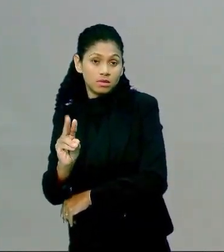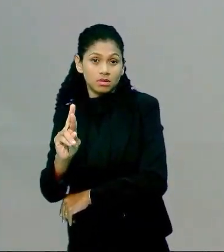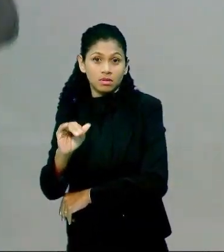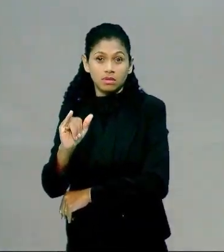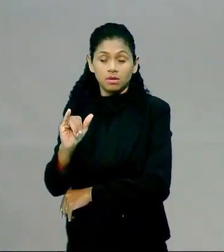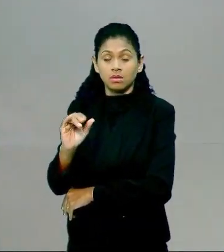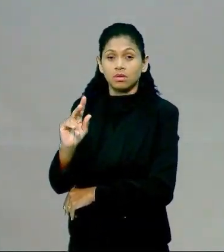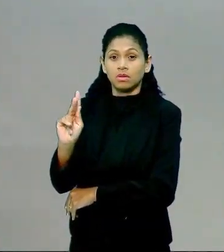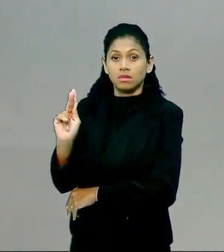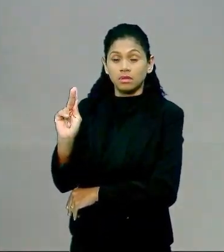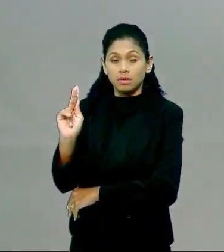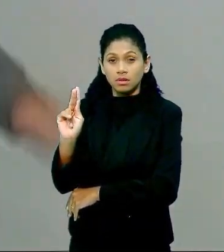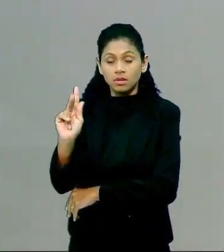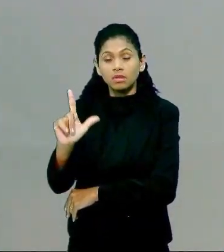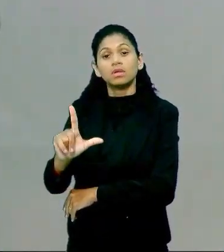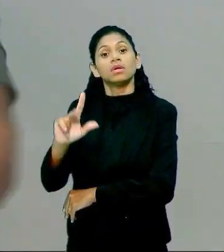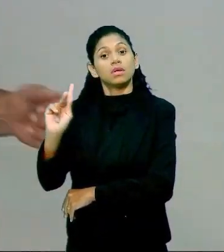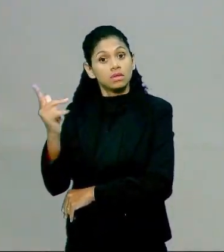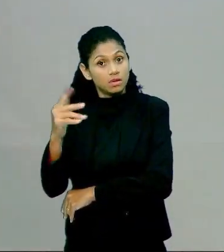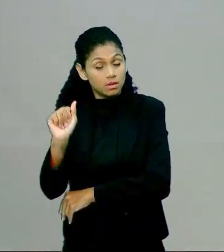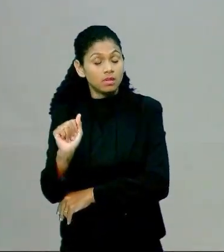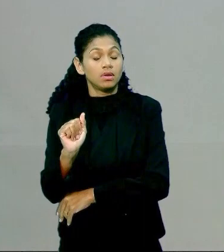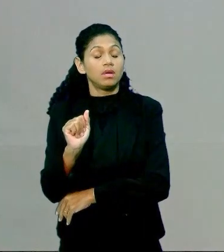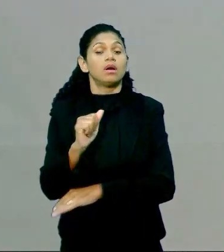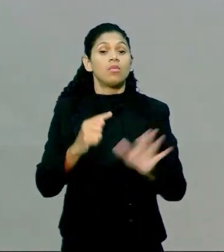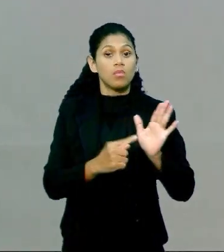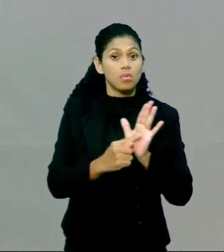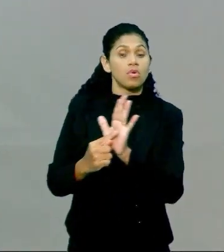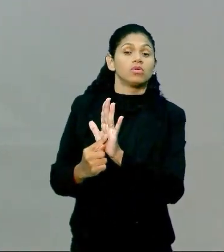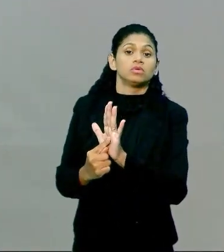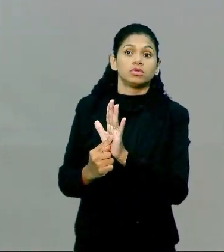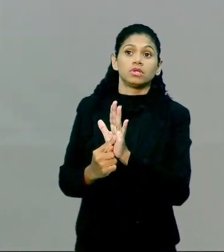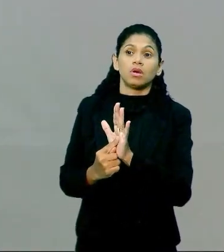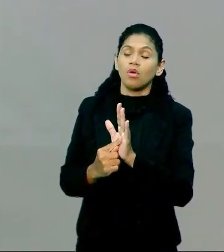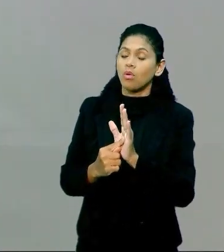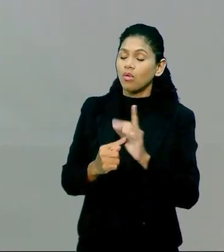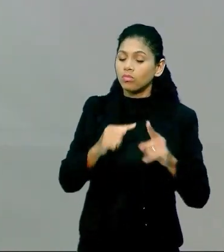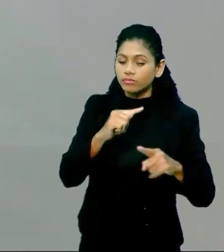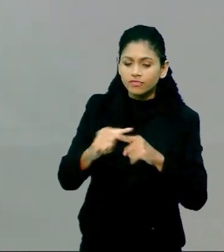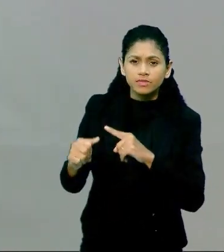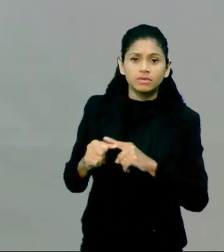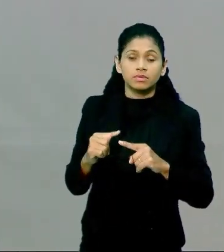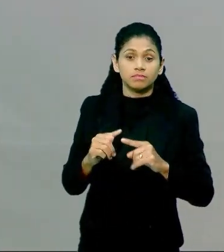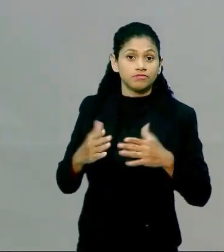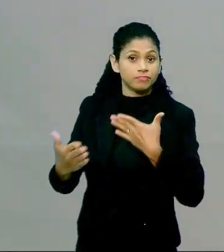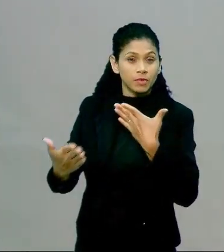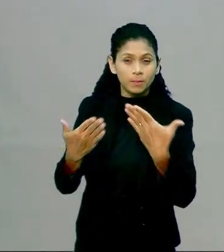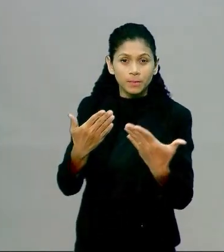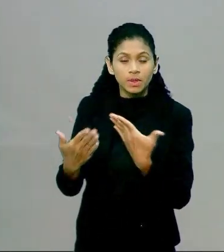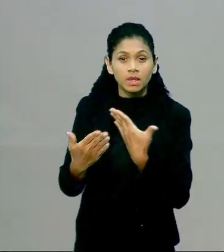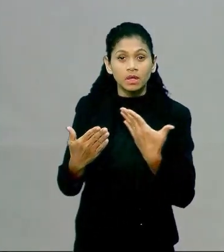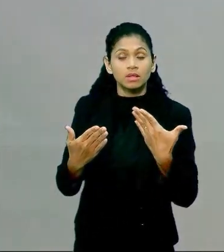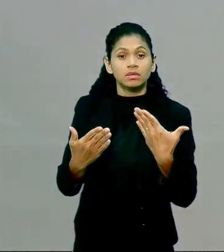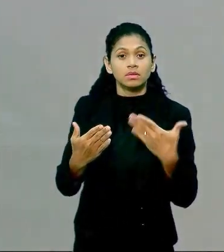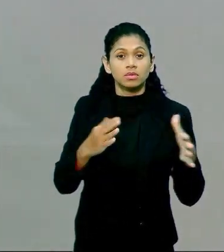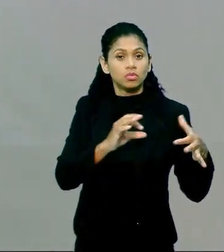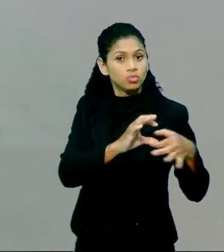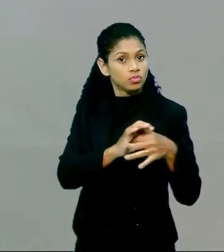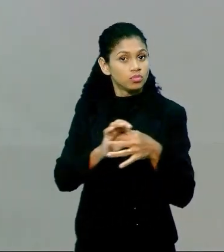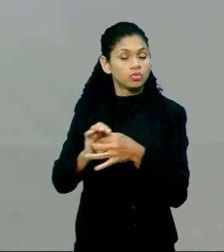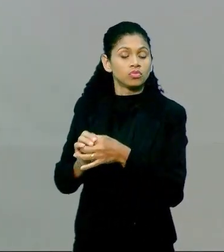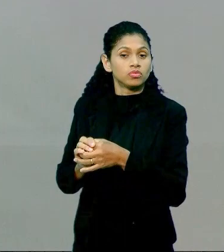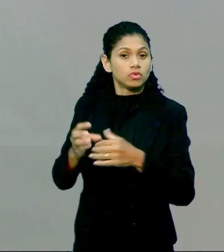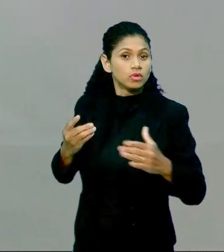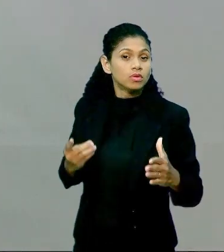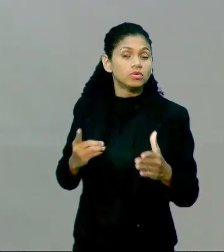celebração, então é comemoração, é alegria e solta. Então veja que a depender do segmento em que a gente está inserido,